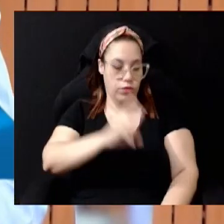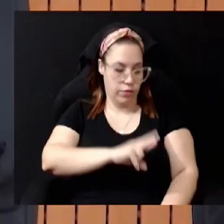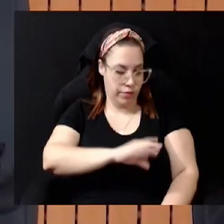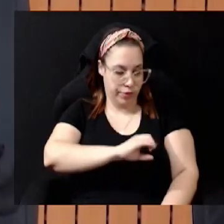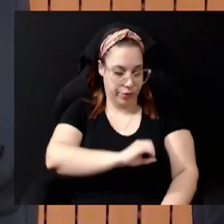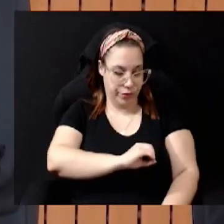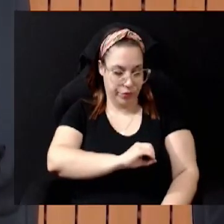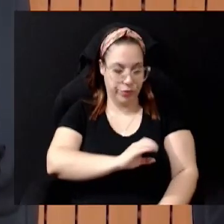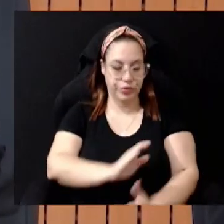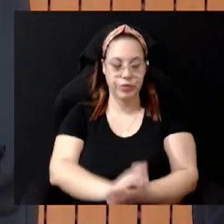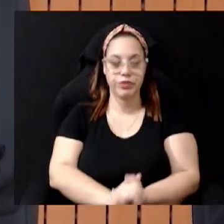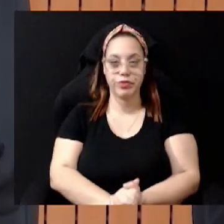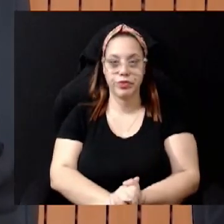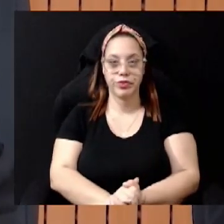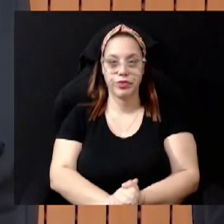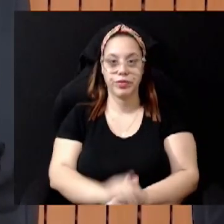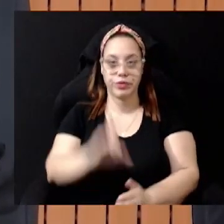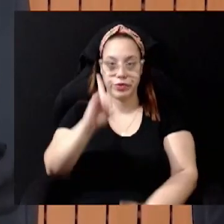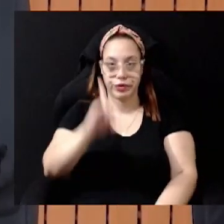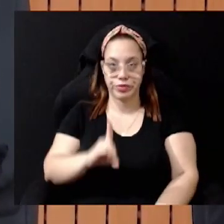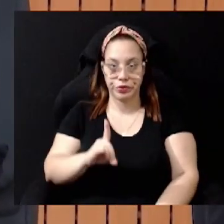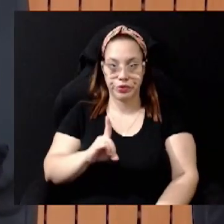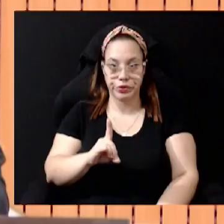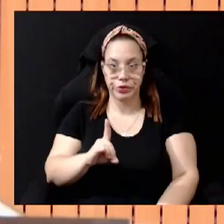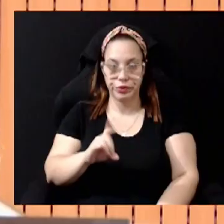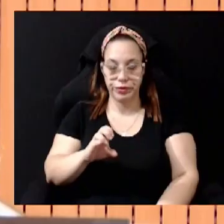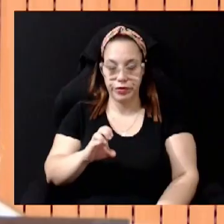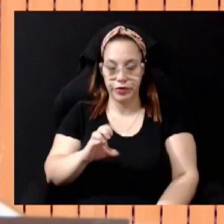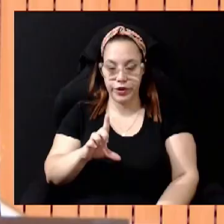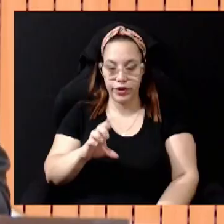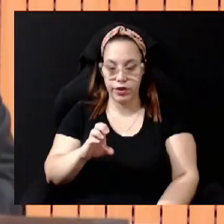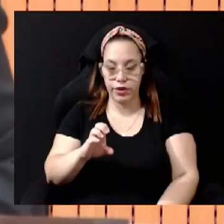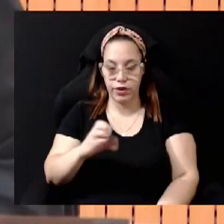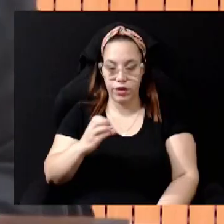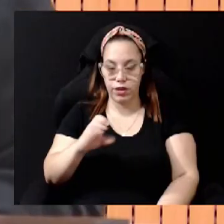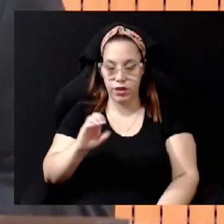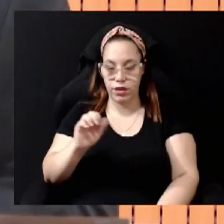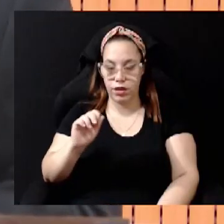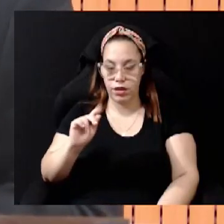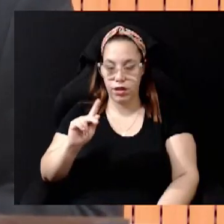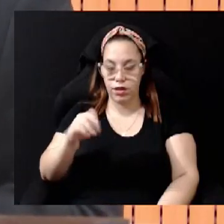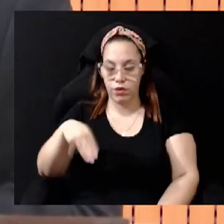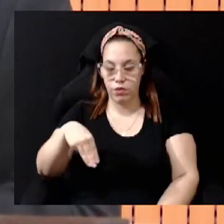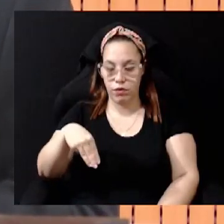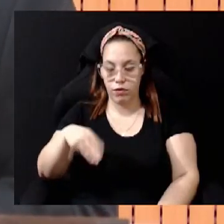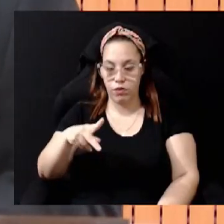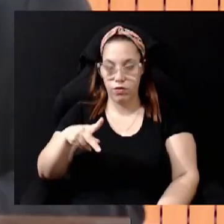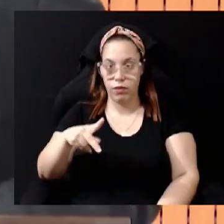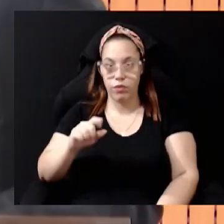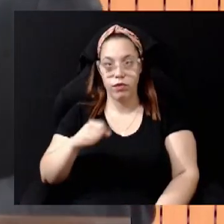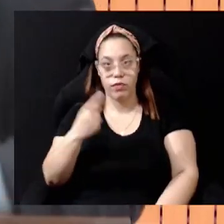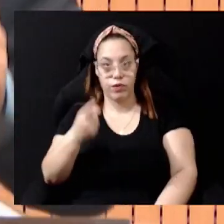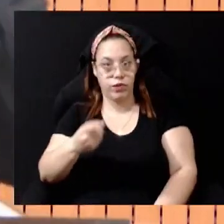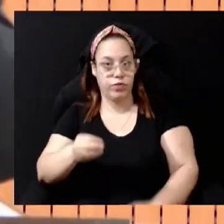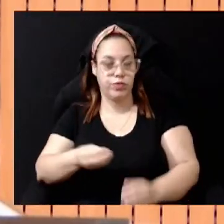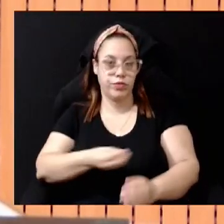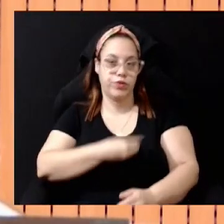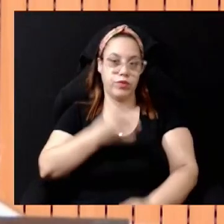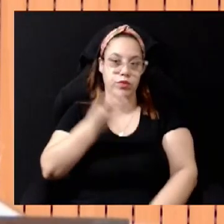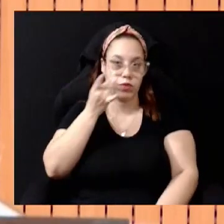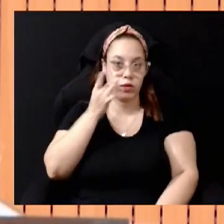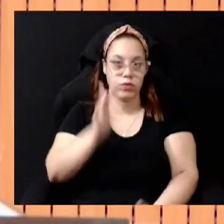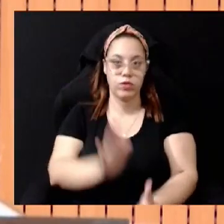Rossini, da diretora acadêmica da Elecamp, Nelly Ramos, e também de outros representantes da Escola do Legislativo Campineiro